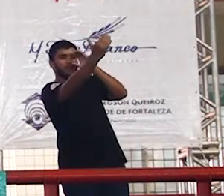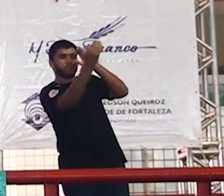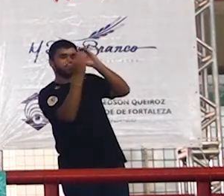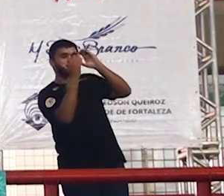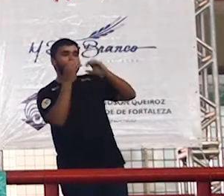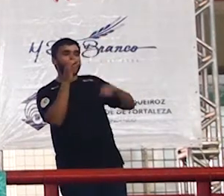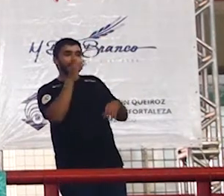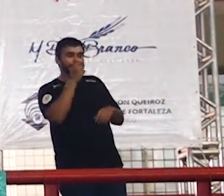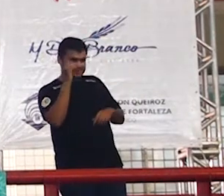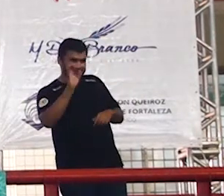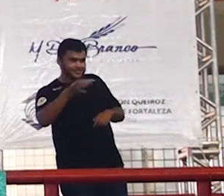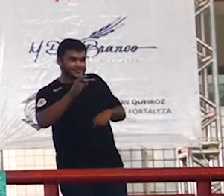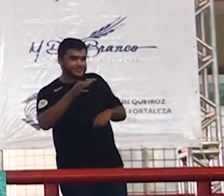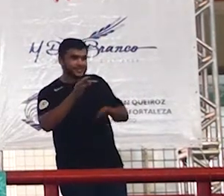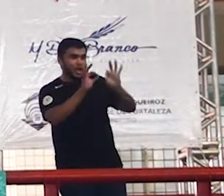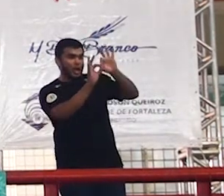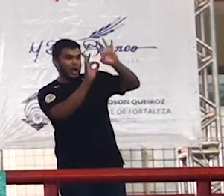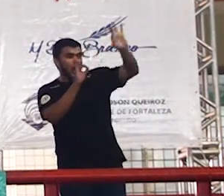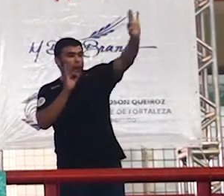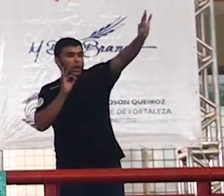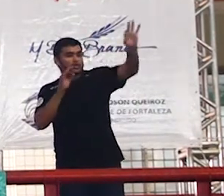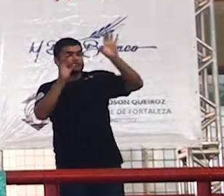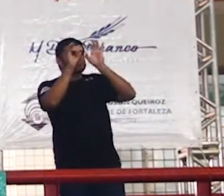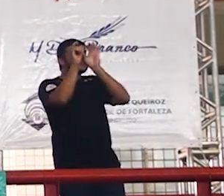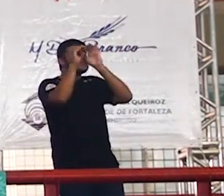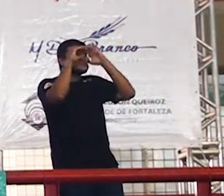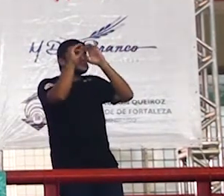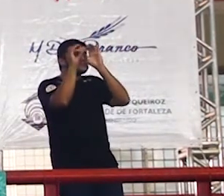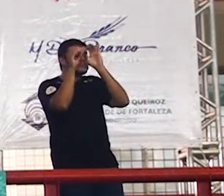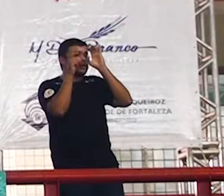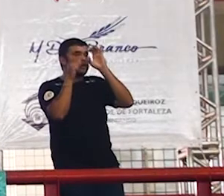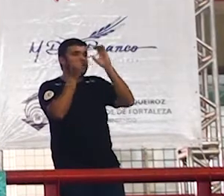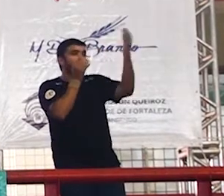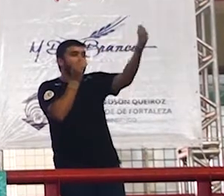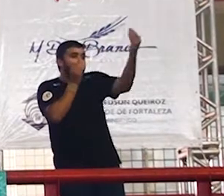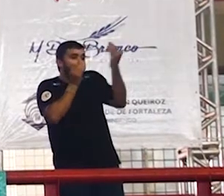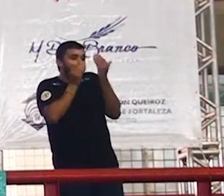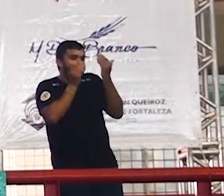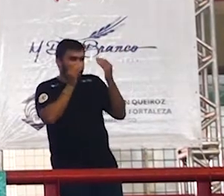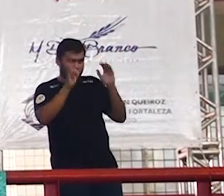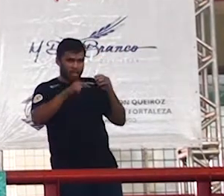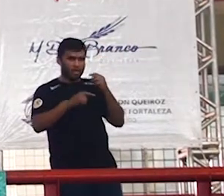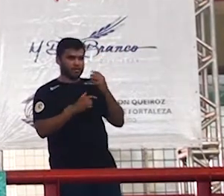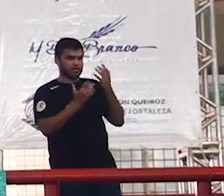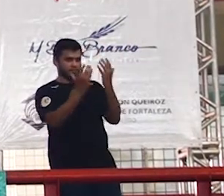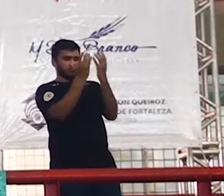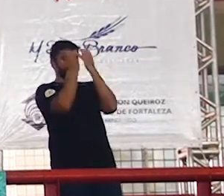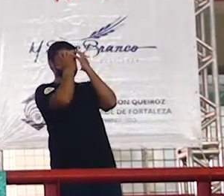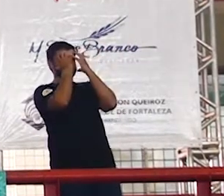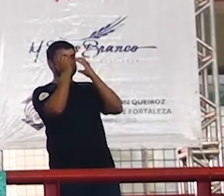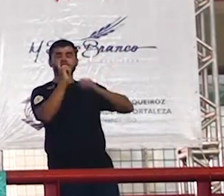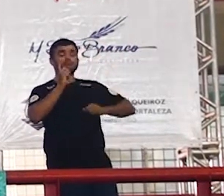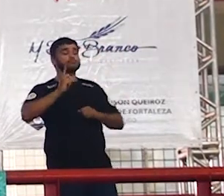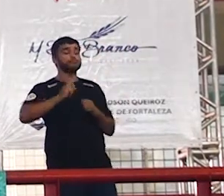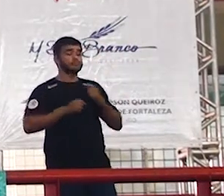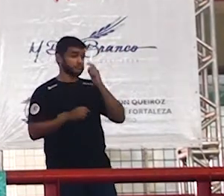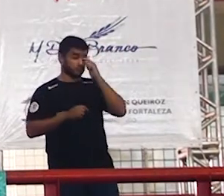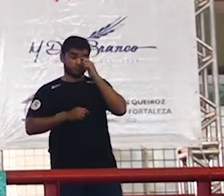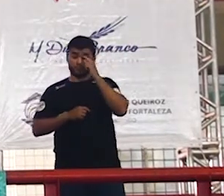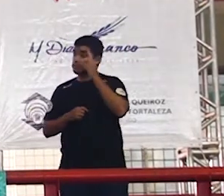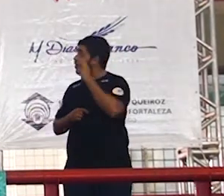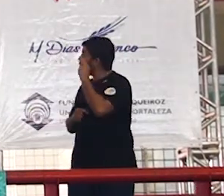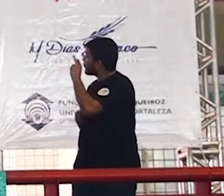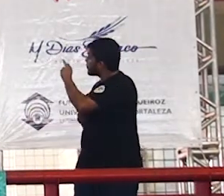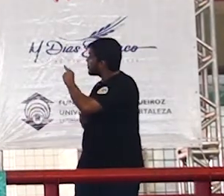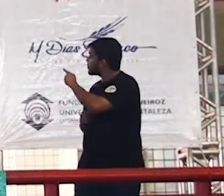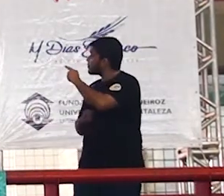Aproxima os elementos que estão distantes. Professor, ela está sendo atacada pela ave? Não, ela não está sendo atacada pela